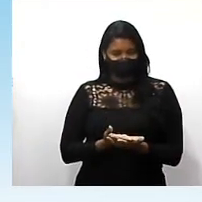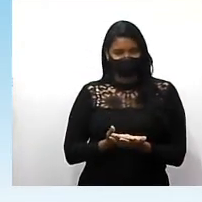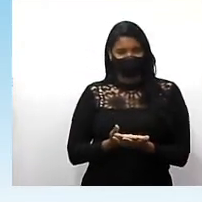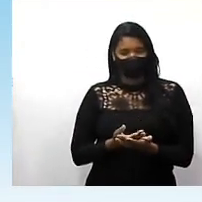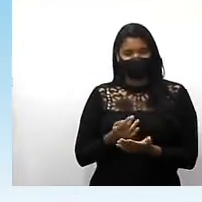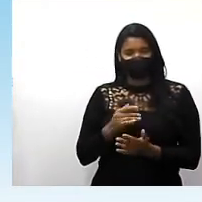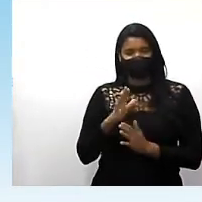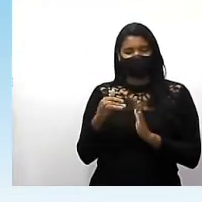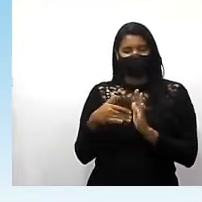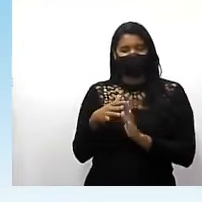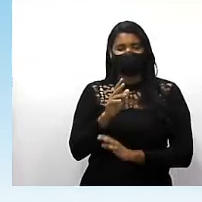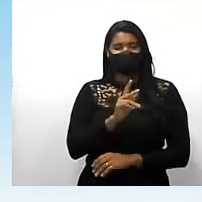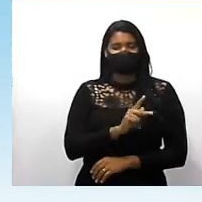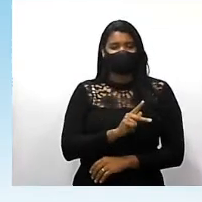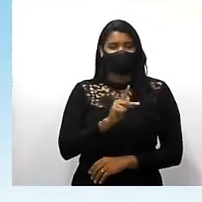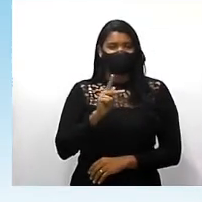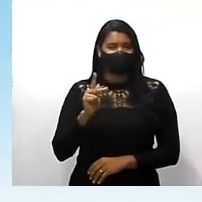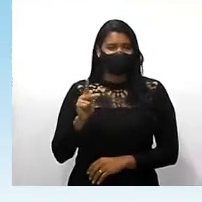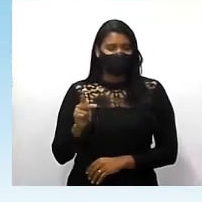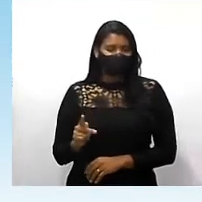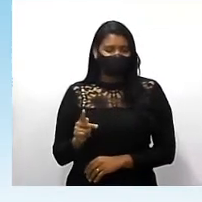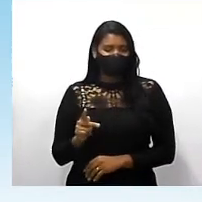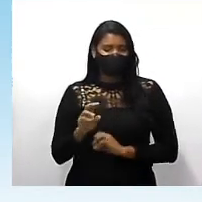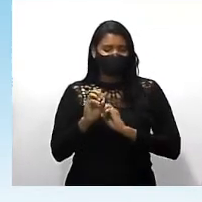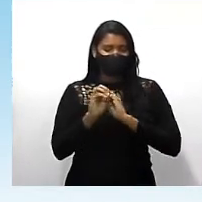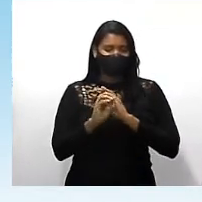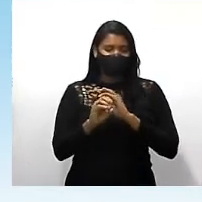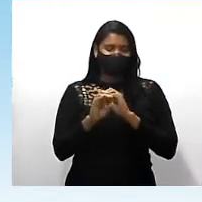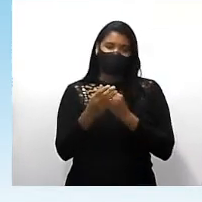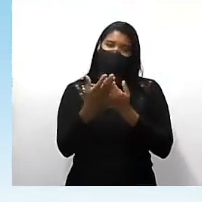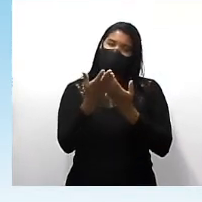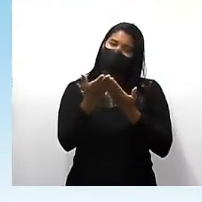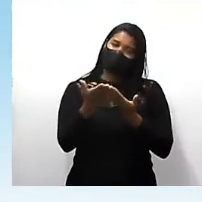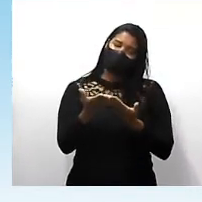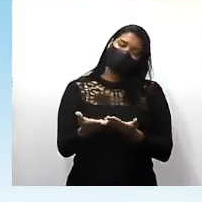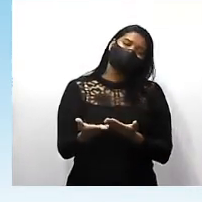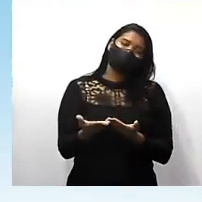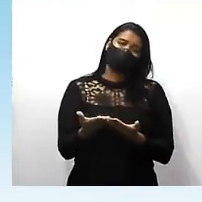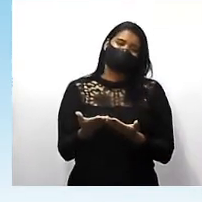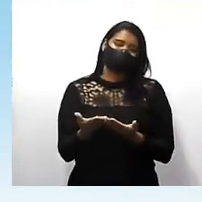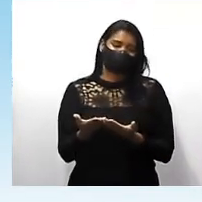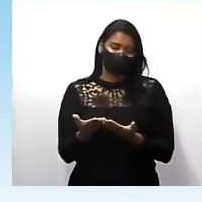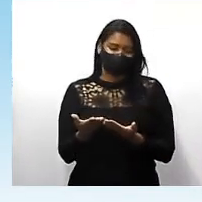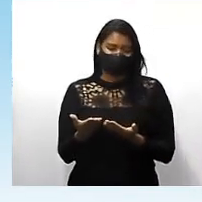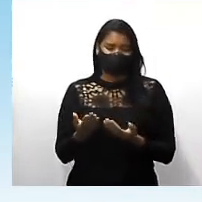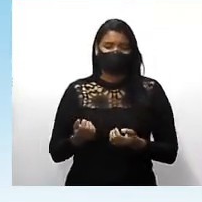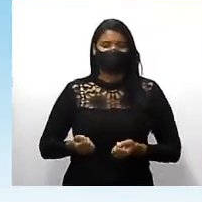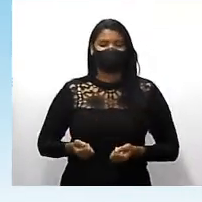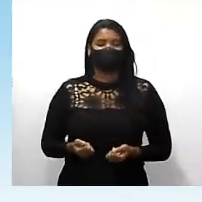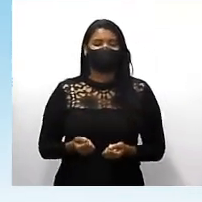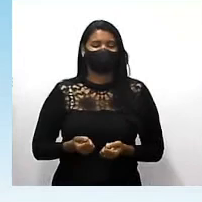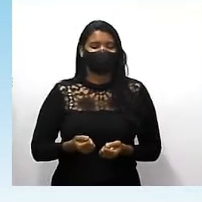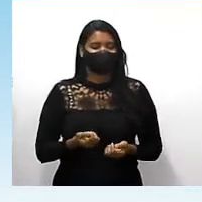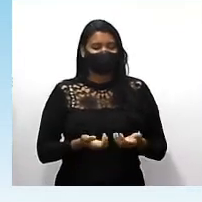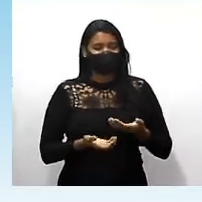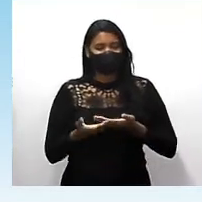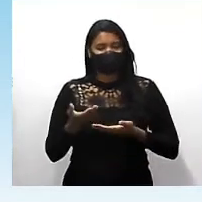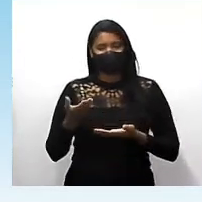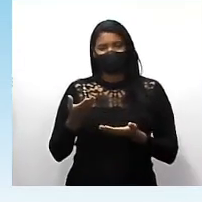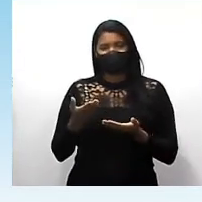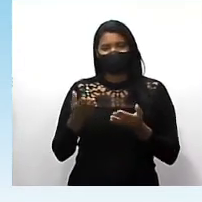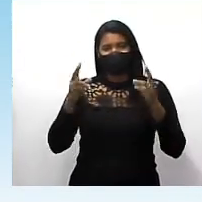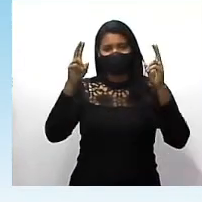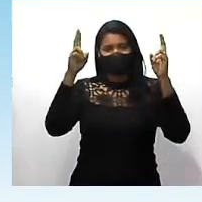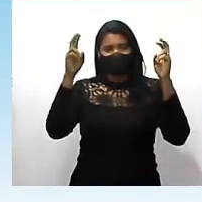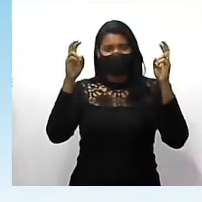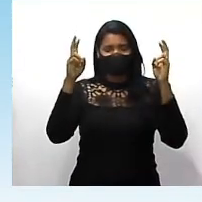todos nós professores que dedicamos um tempo para mostrar para vocês um pouco do conhecimento, discussões a respeito de temas